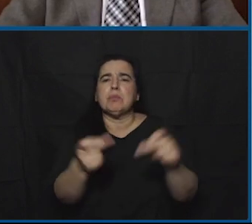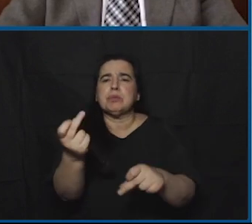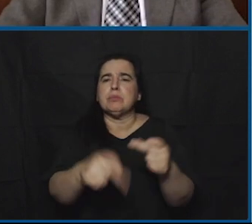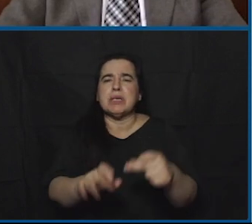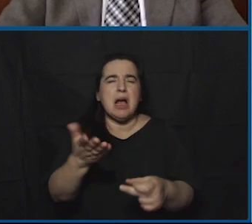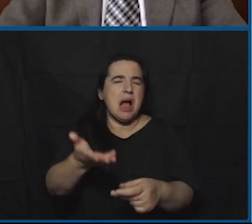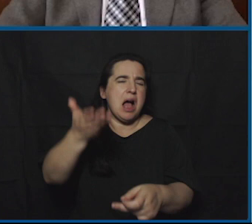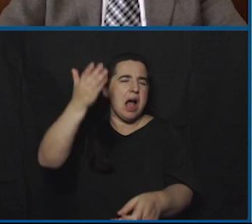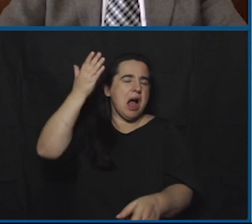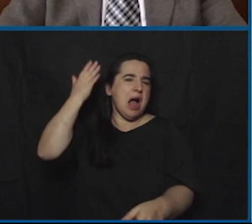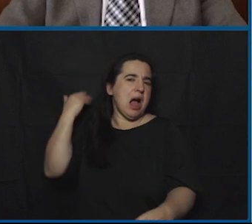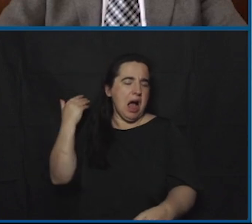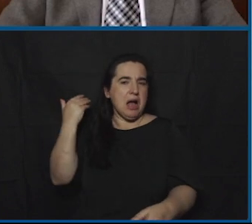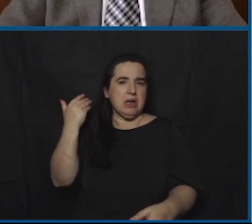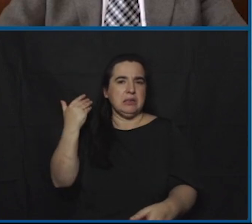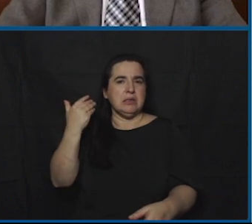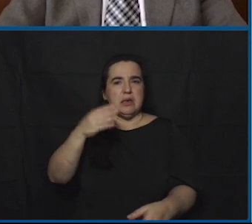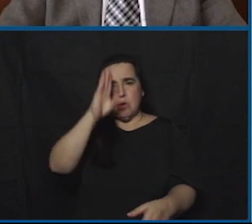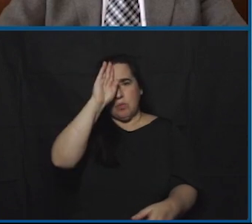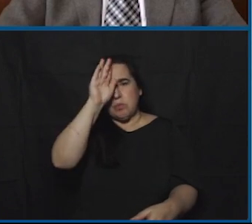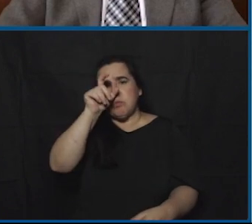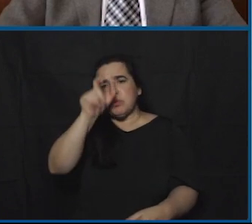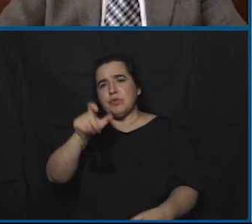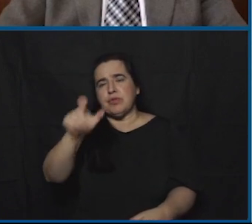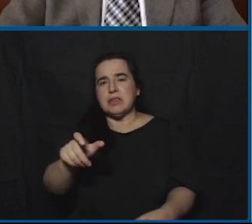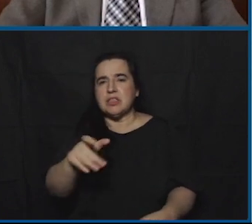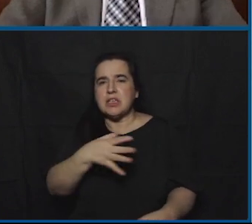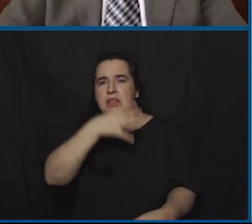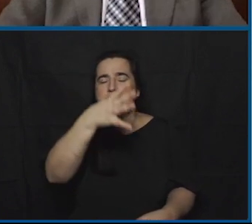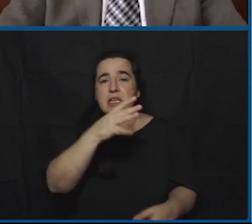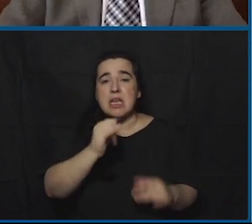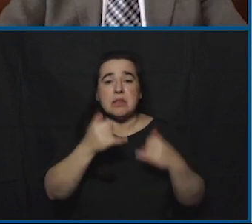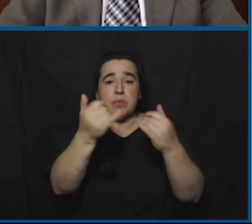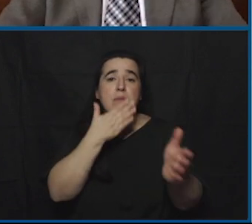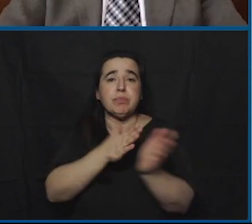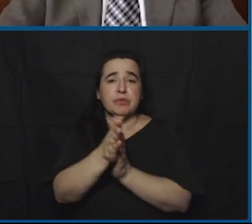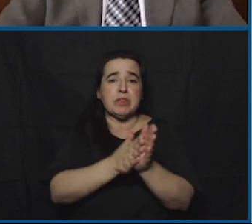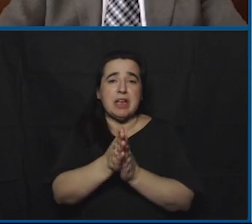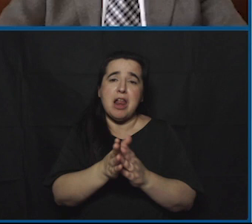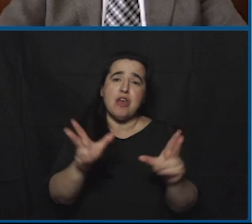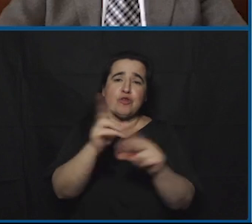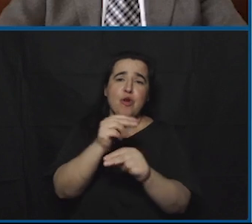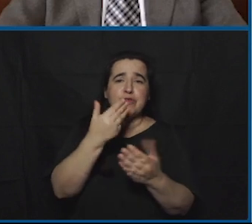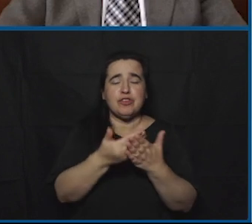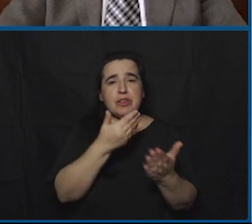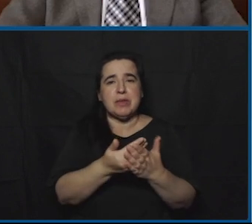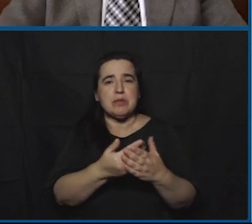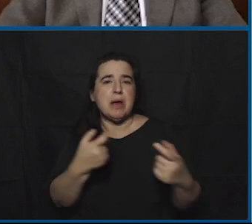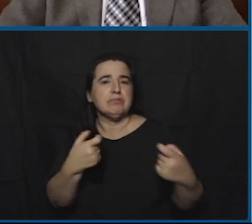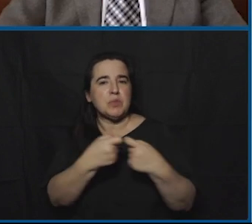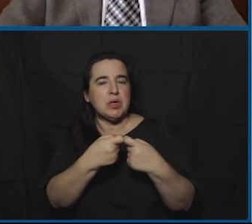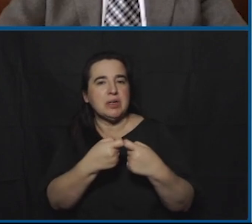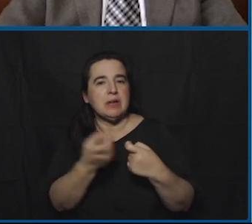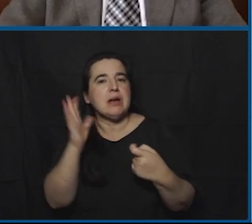tempo dos profetas, no passado, e que são depois utilizados no Novo Testamento para prefigurar acontecimentos